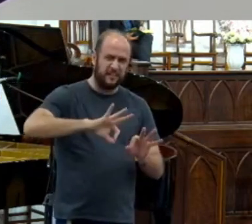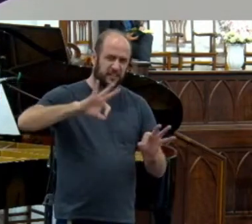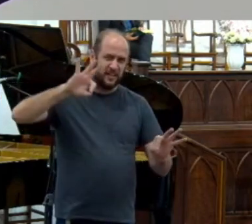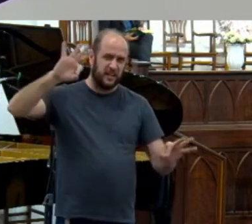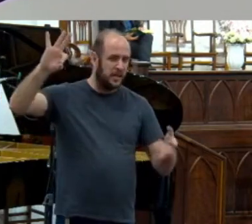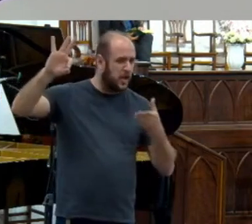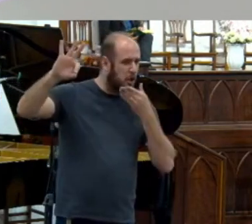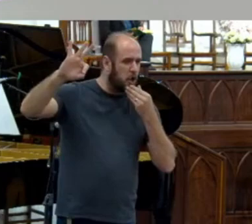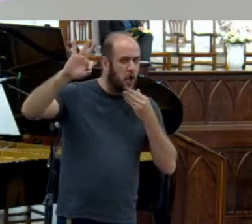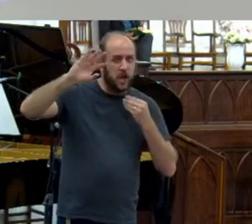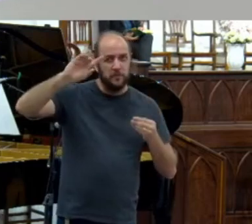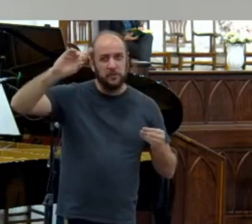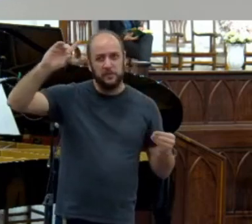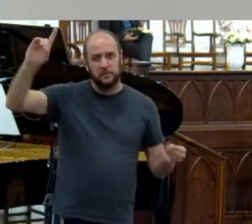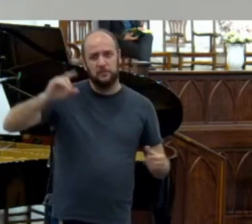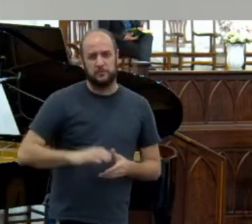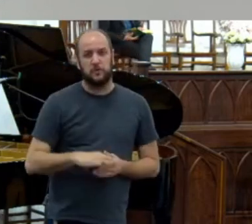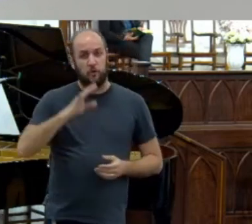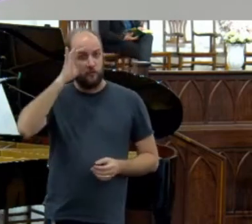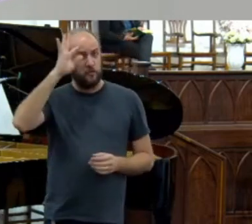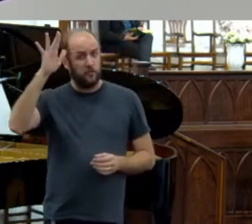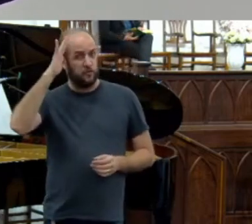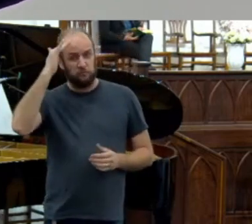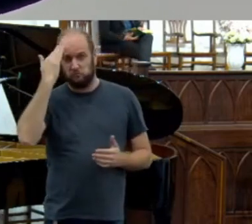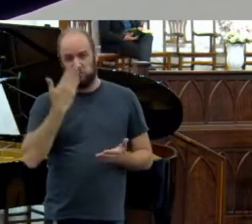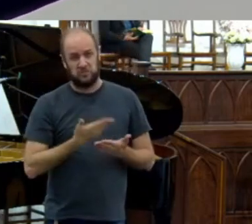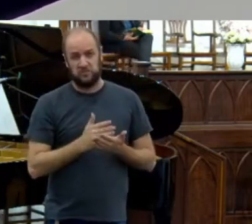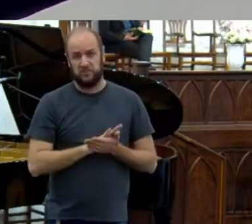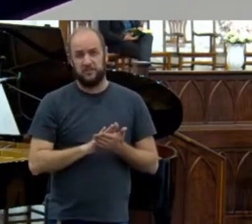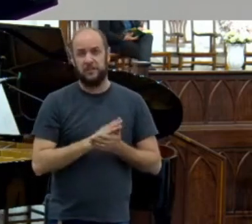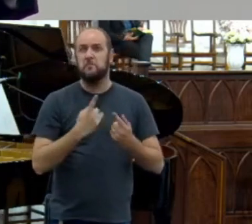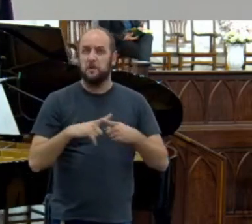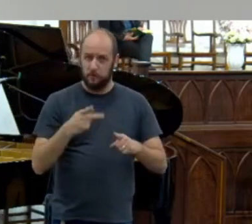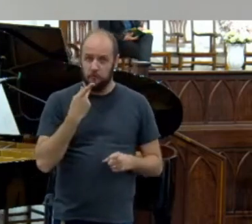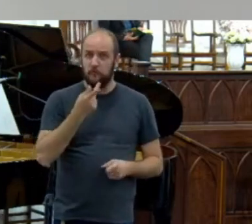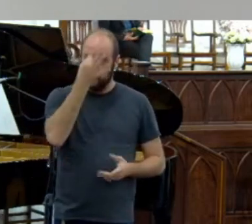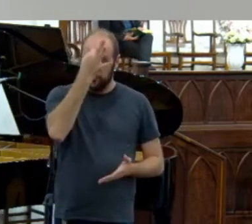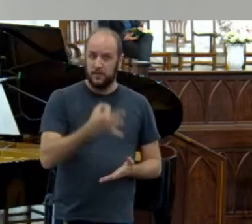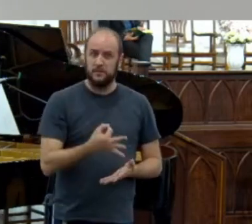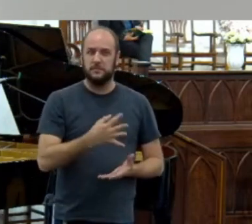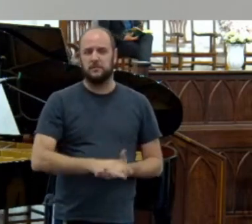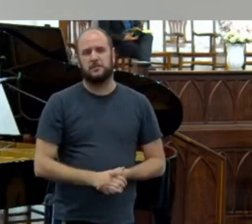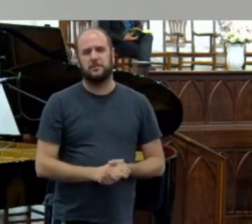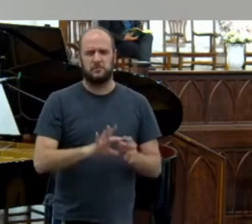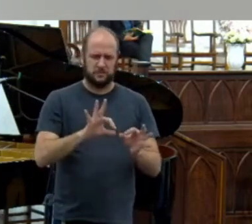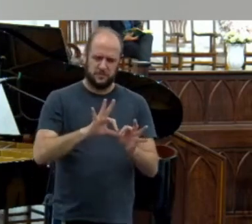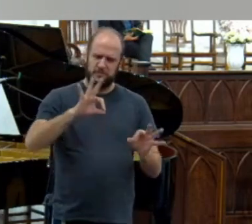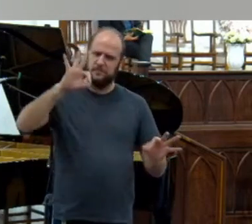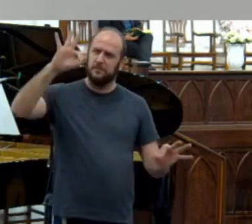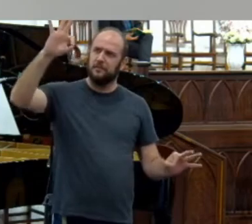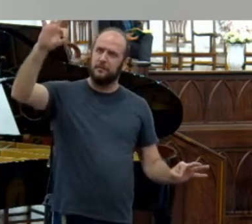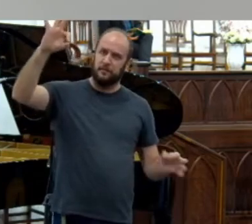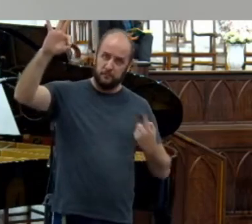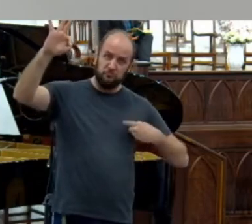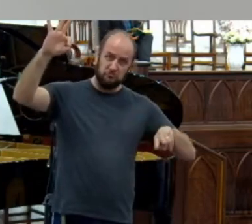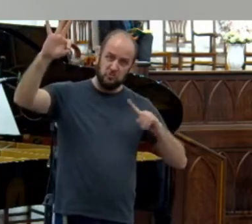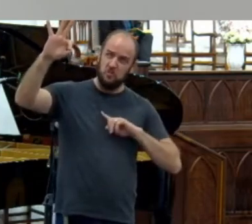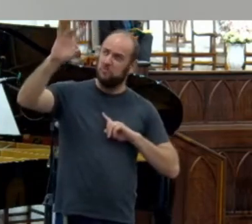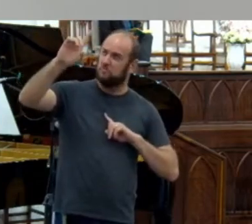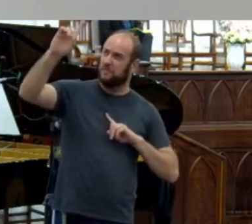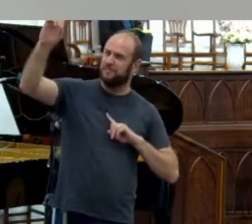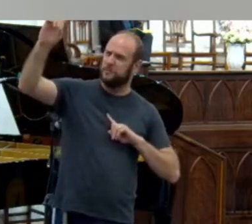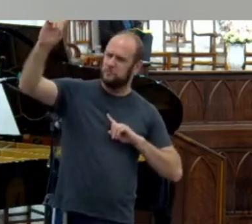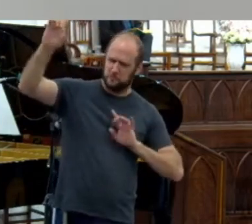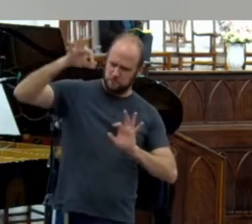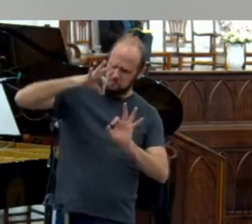homens. A despeito de ser um filósofo incrédulo, ele estava certo. A distância entre nós e o Criador